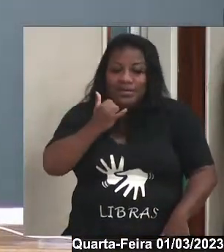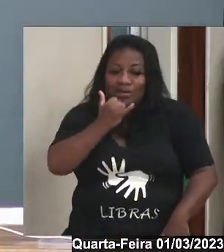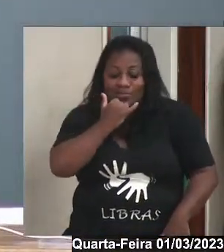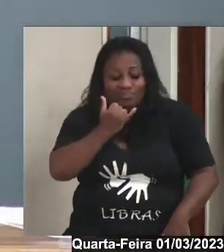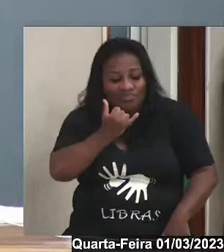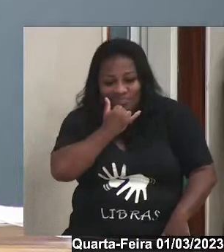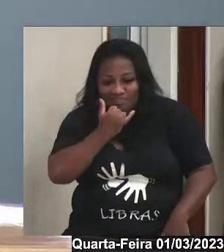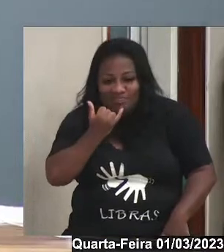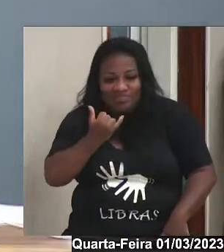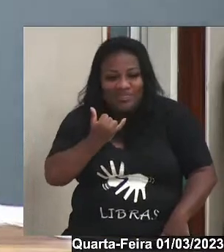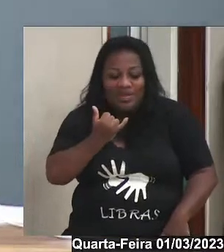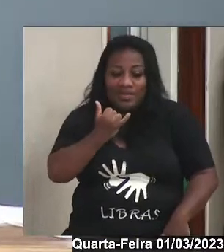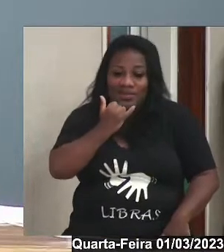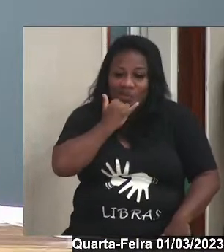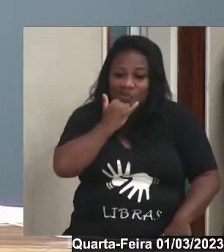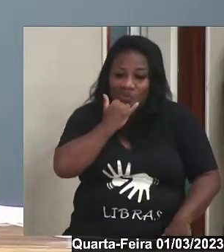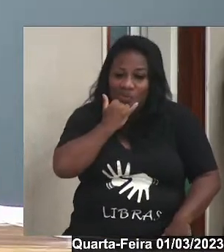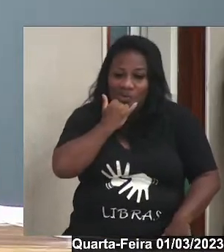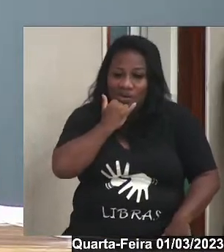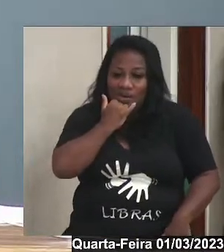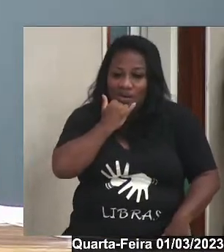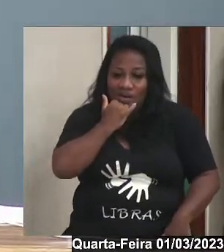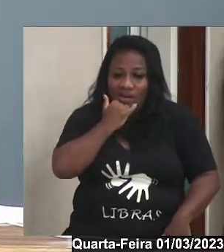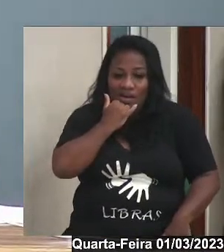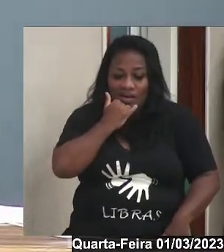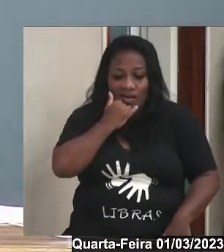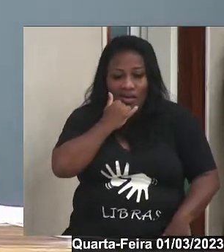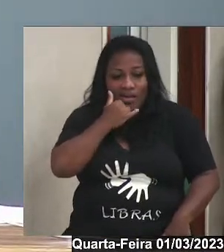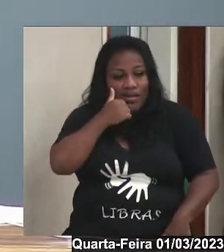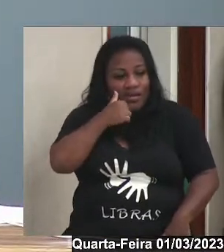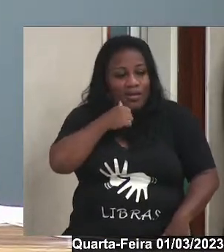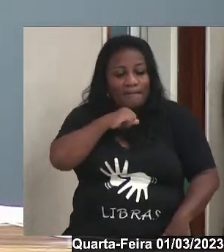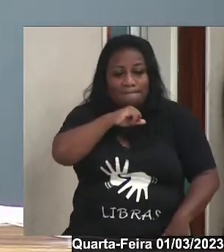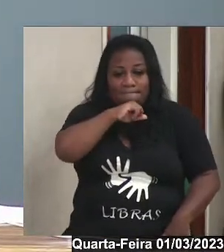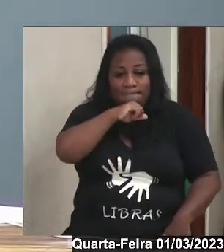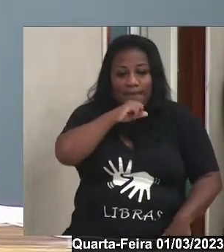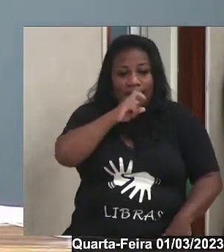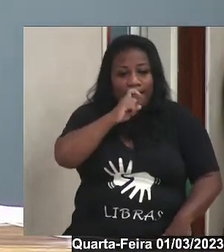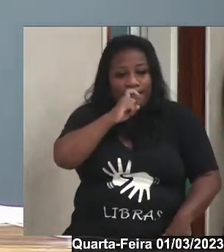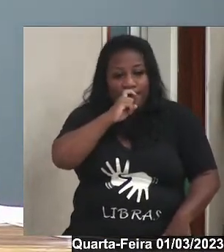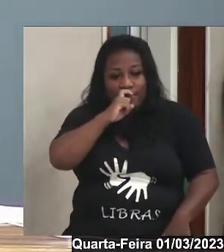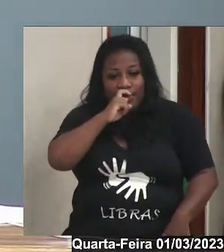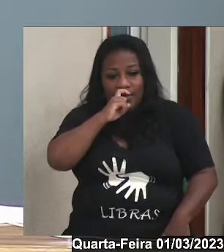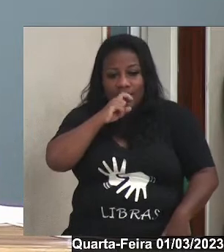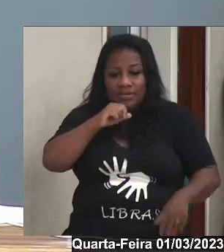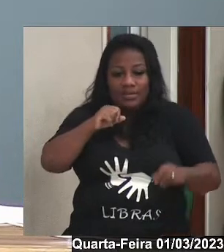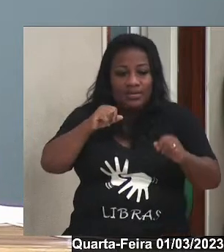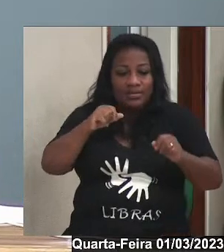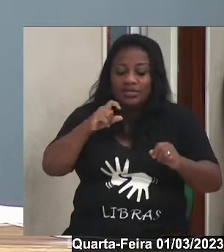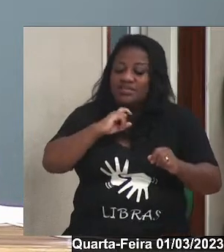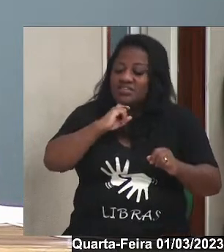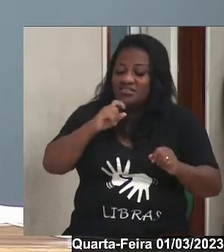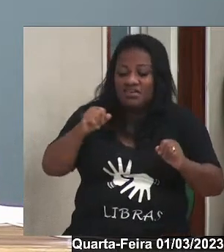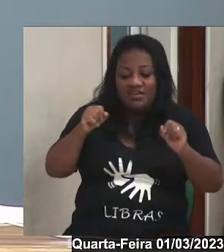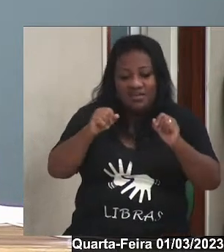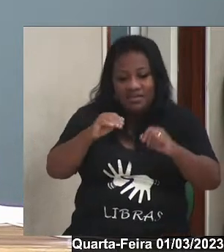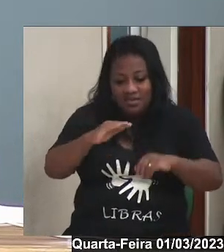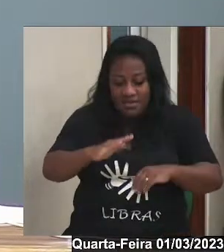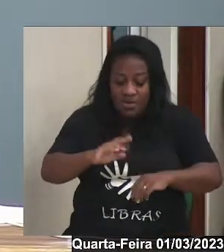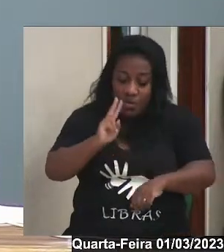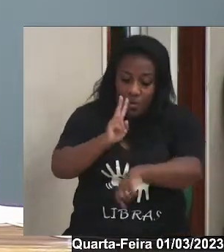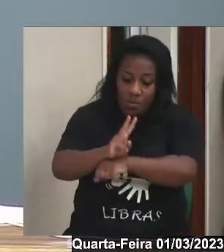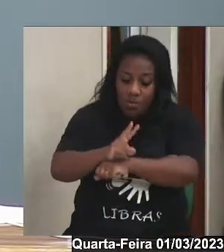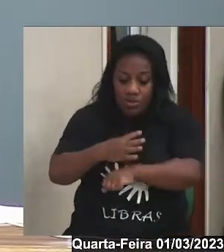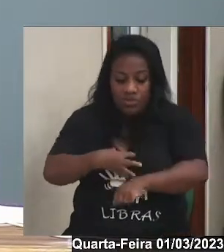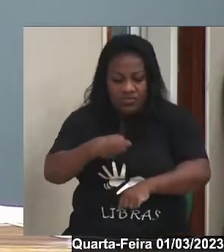discurso. Desculpa. Eu acredito que uma mãe ou pai, Gilson, ninguém cria um filho para fazer coisa errada.